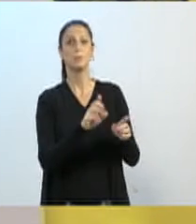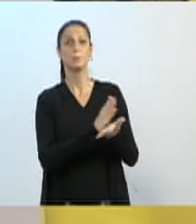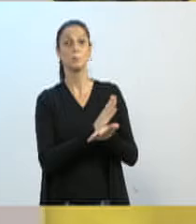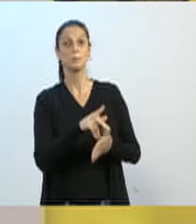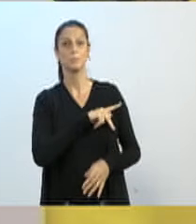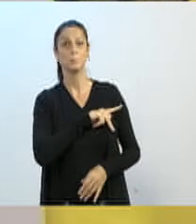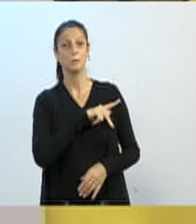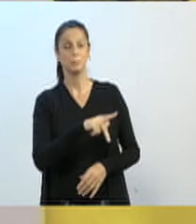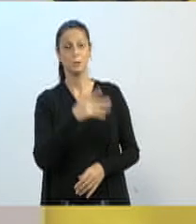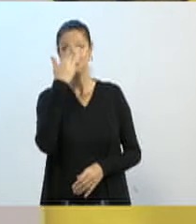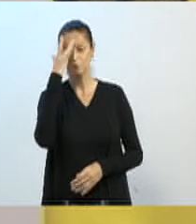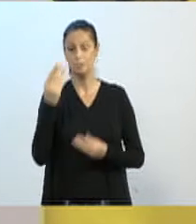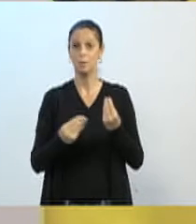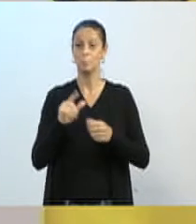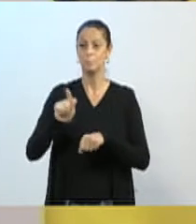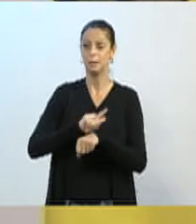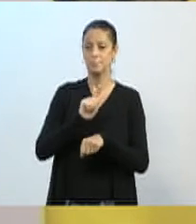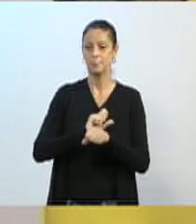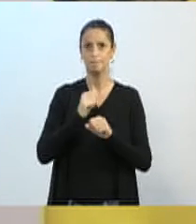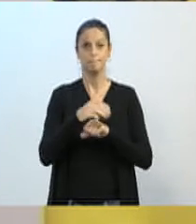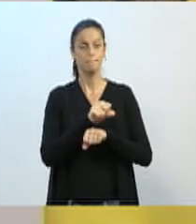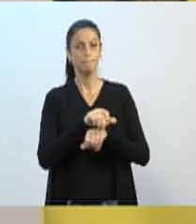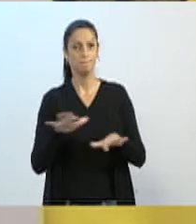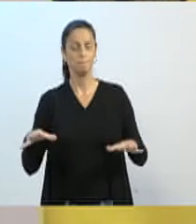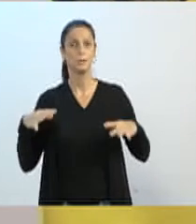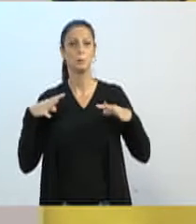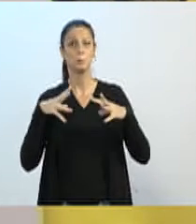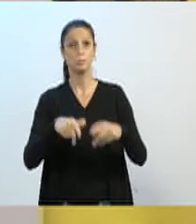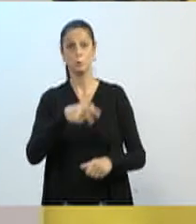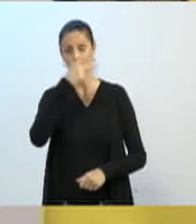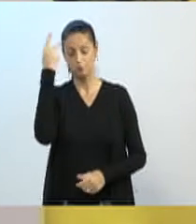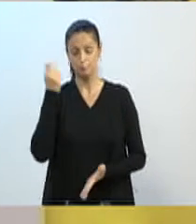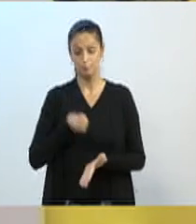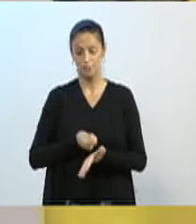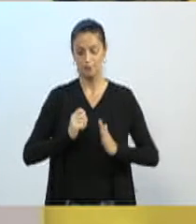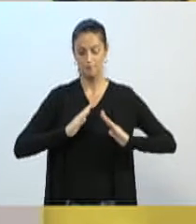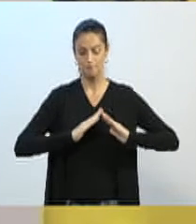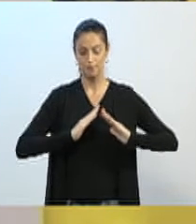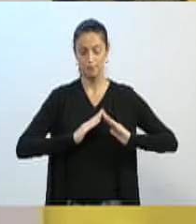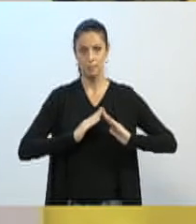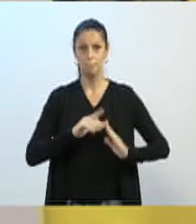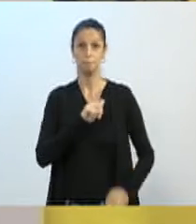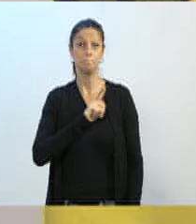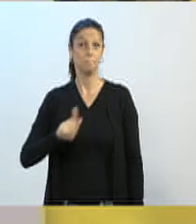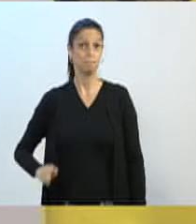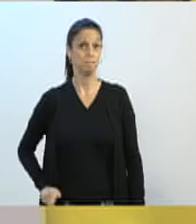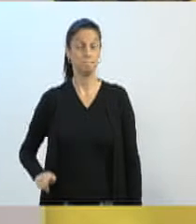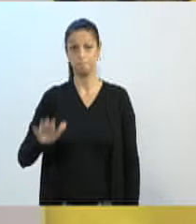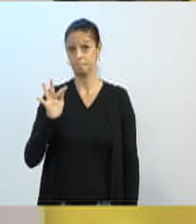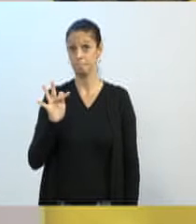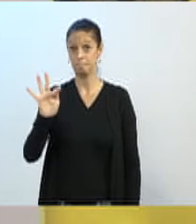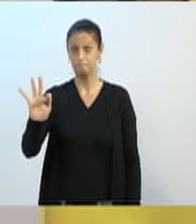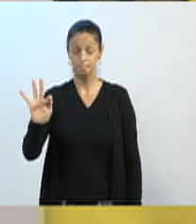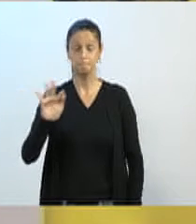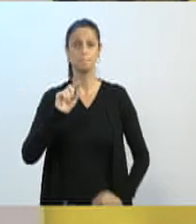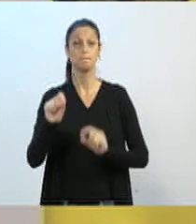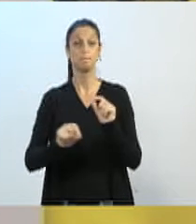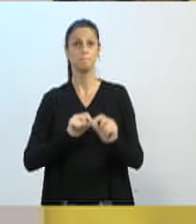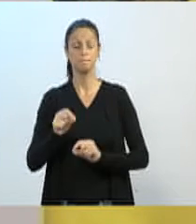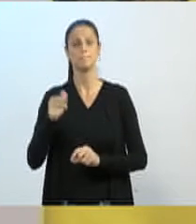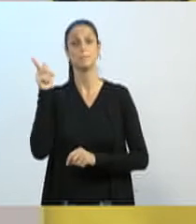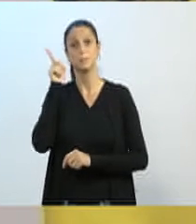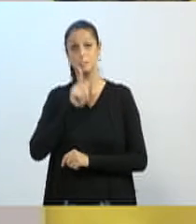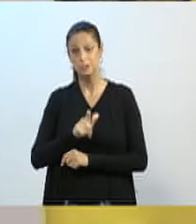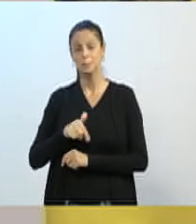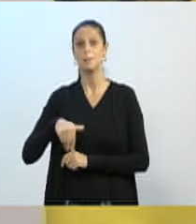desastrosa da pandemia, em que todo mundo foi obrigado a ficar em casa, enquanto o governo federal imprimia mais e mais dinheiro,